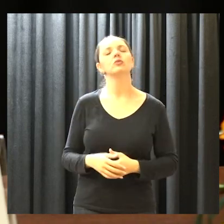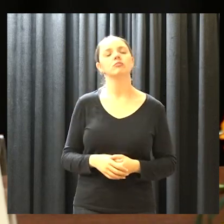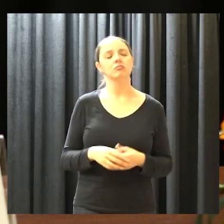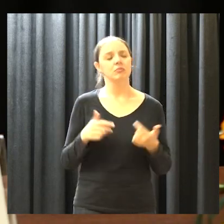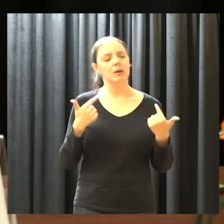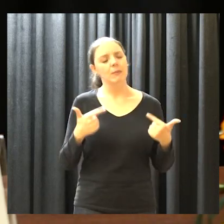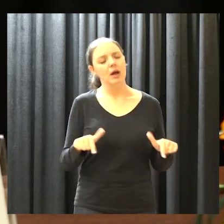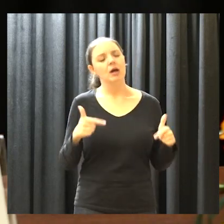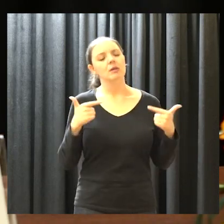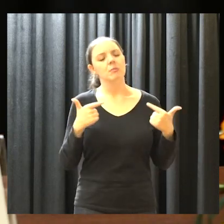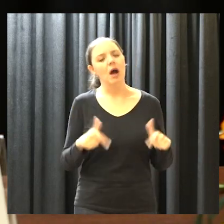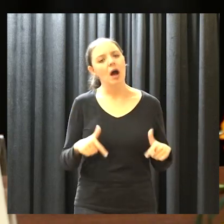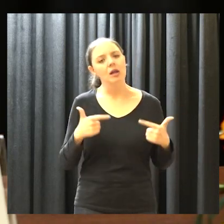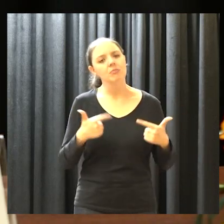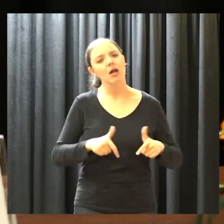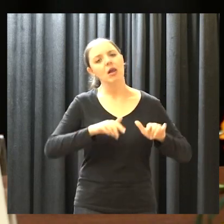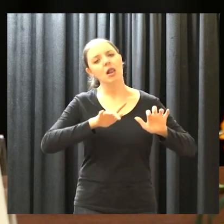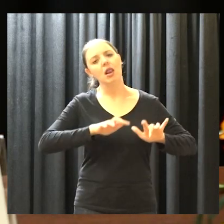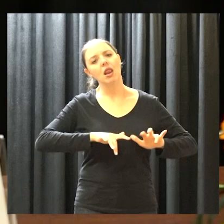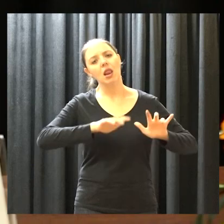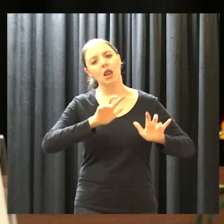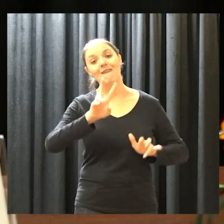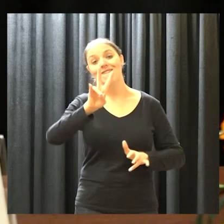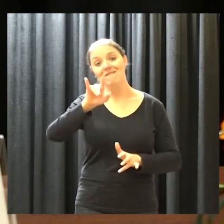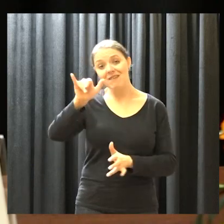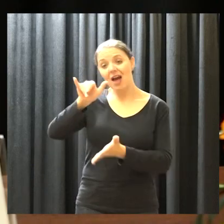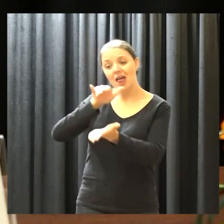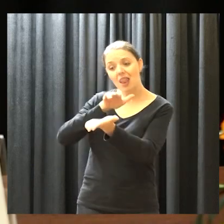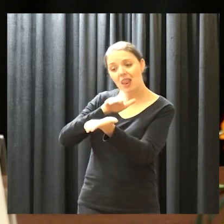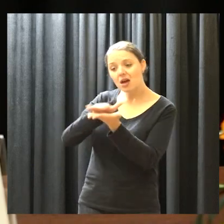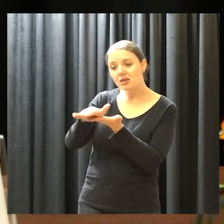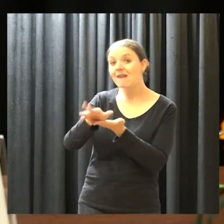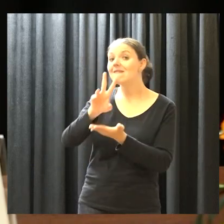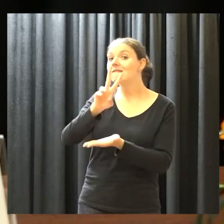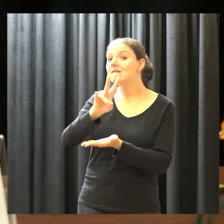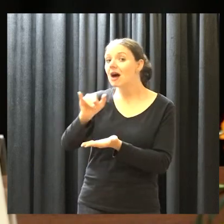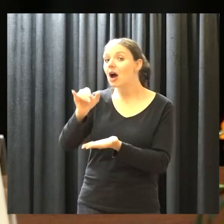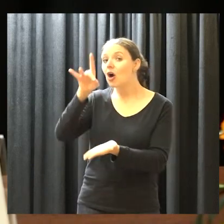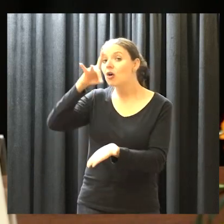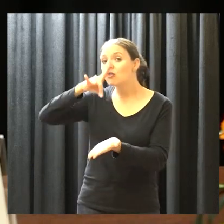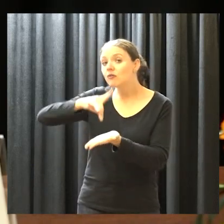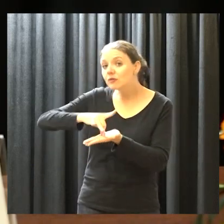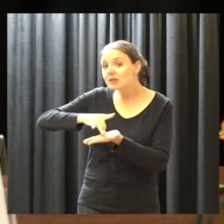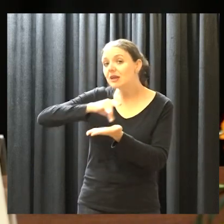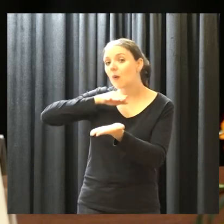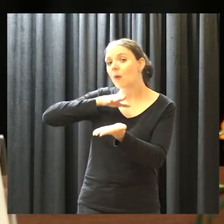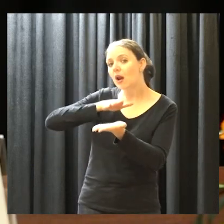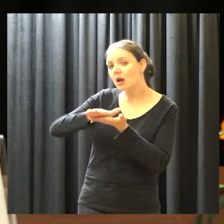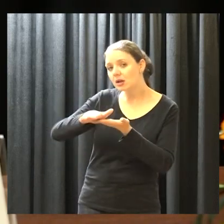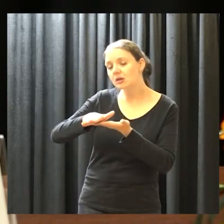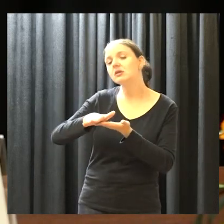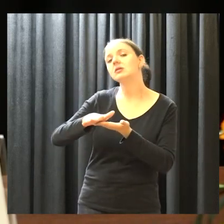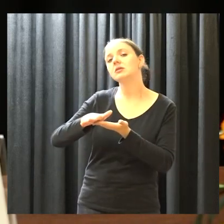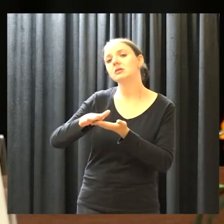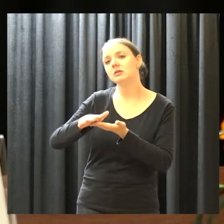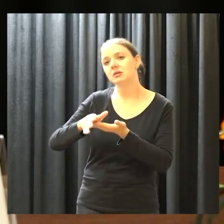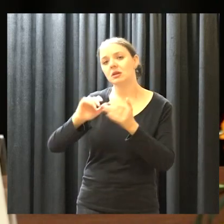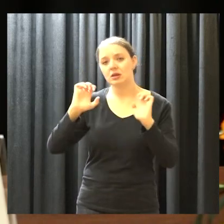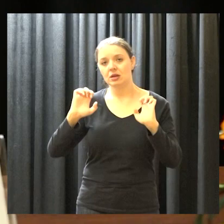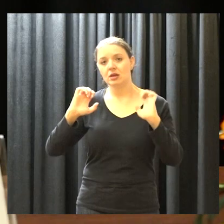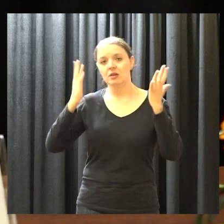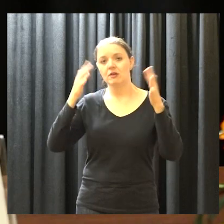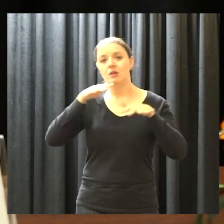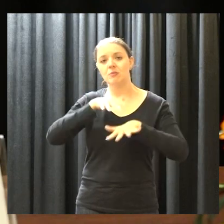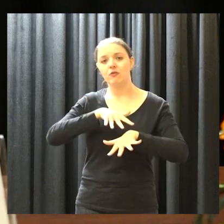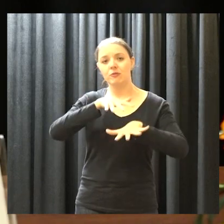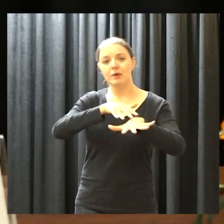material. Ele vai ser lançado oficialmente, digamos assim, no evento do Movimento